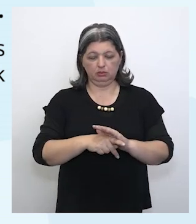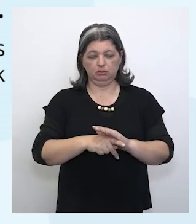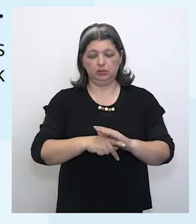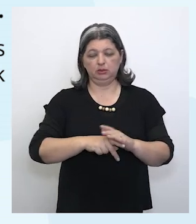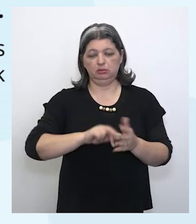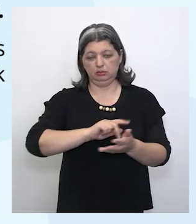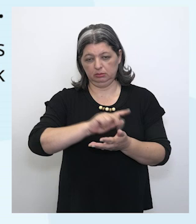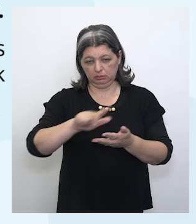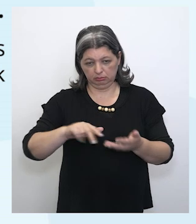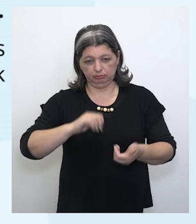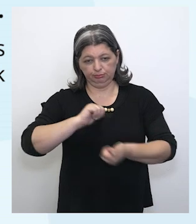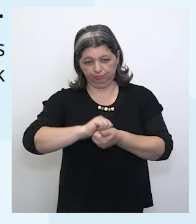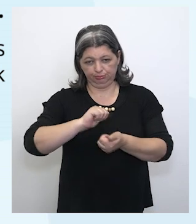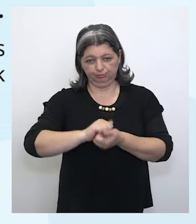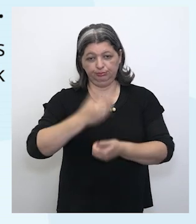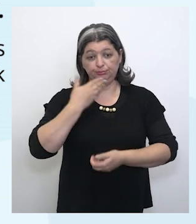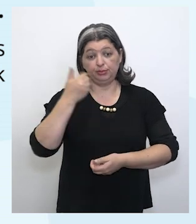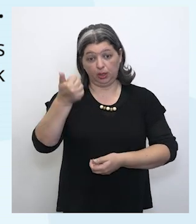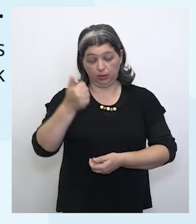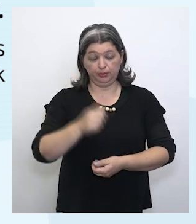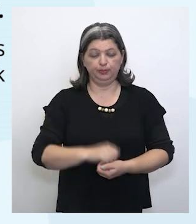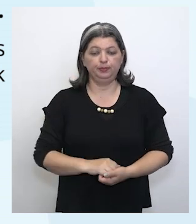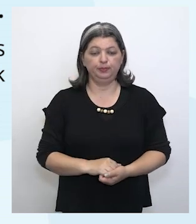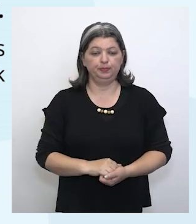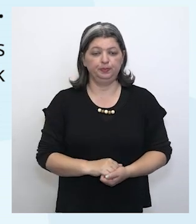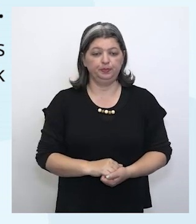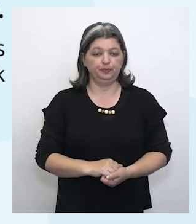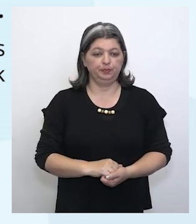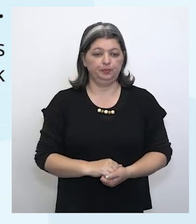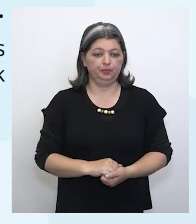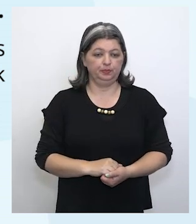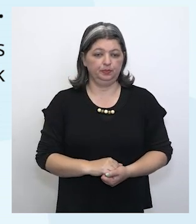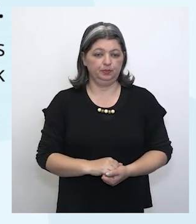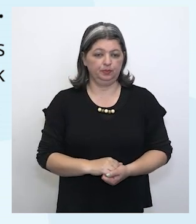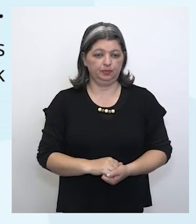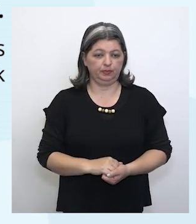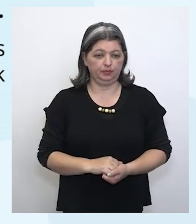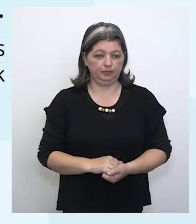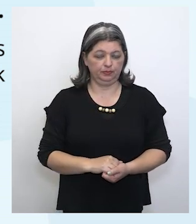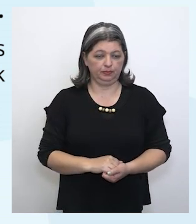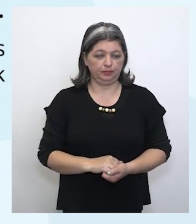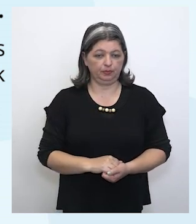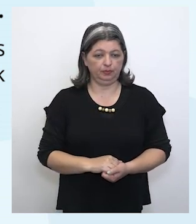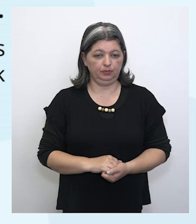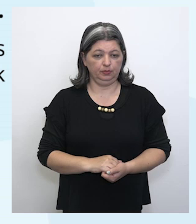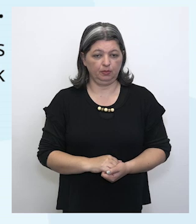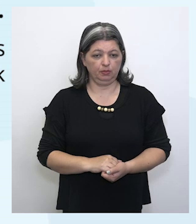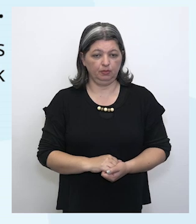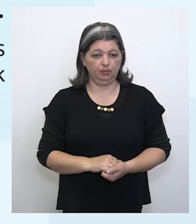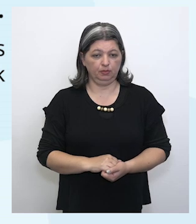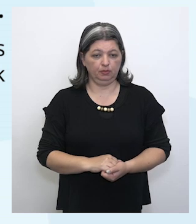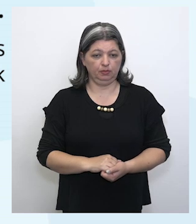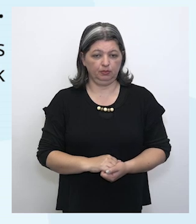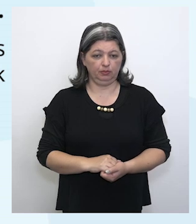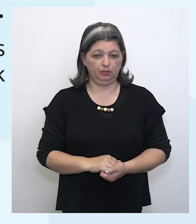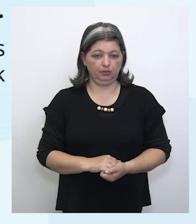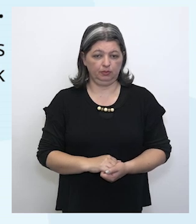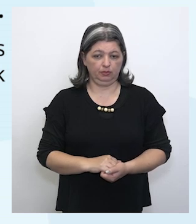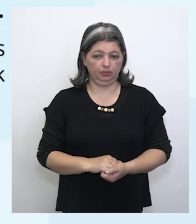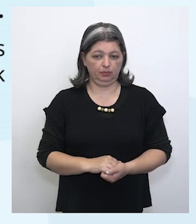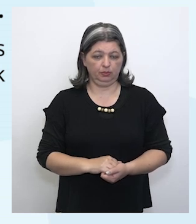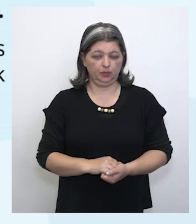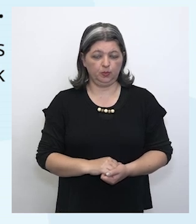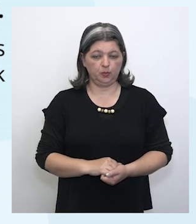mais eficiente, more efficiently. And 41% think that their household produces too much waste.